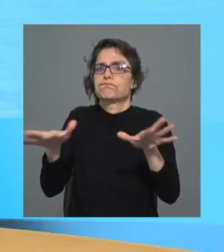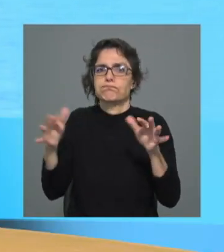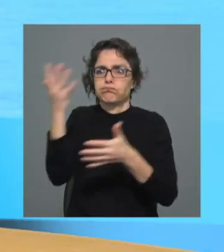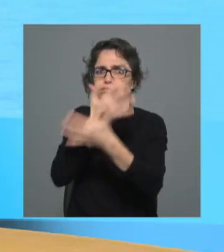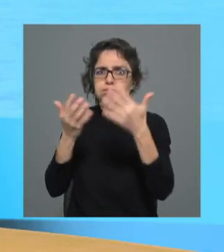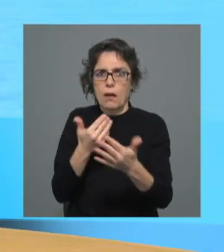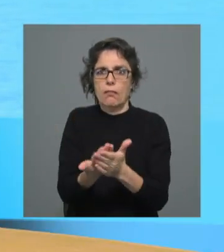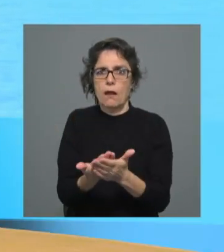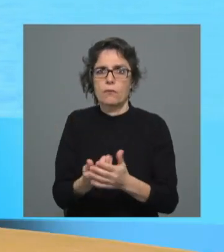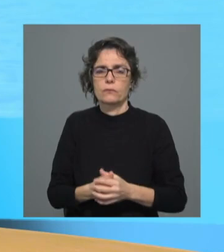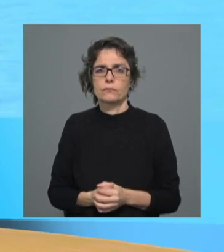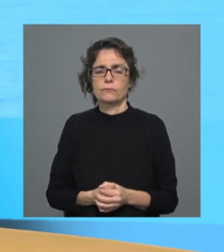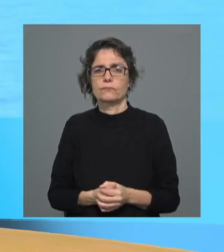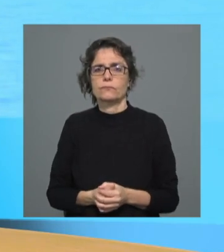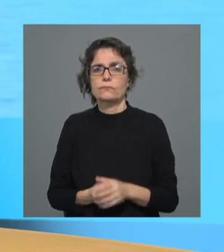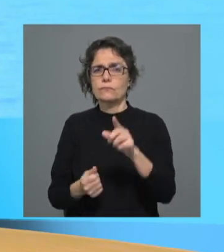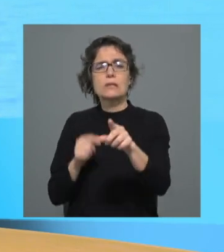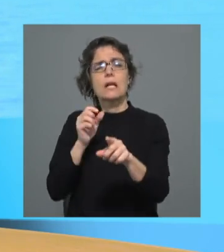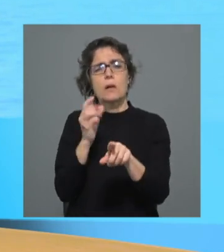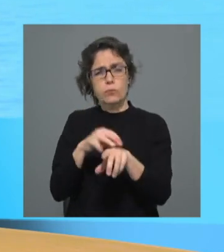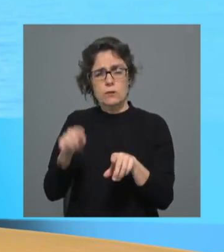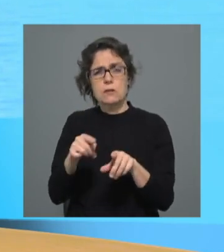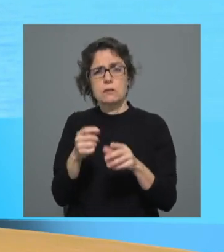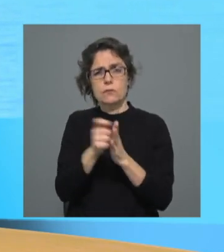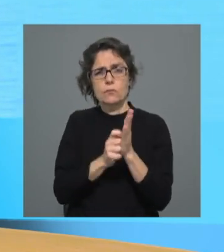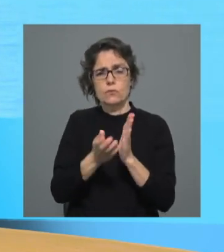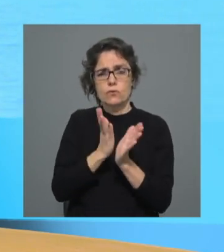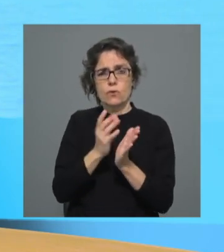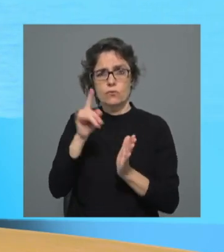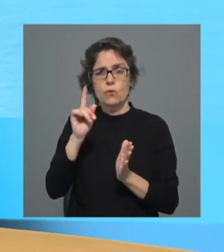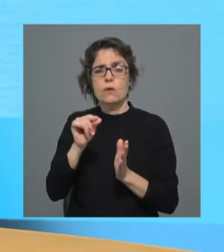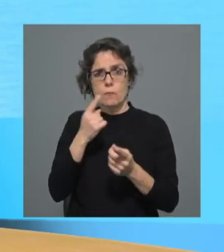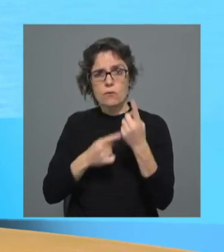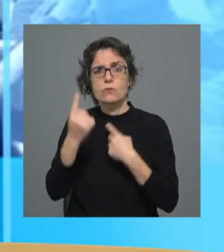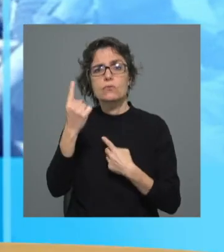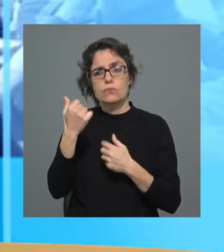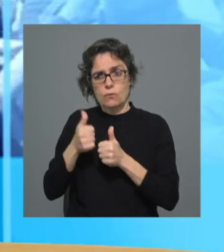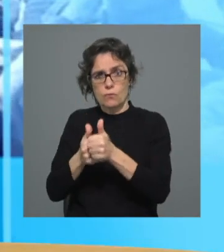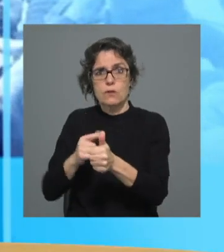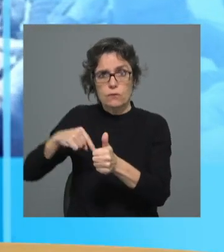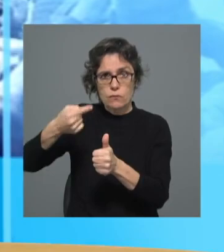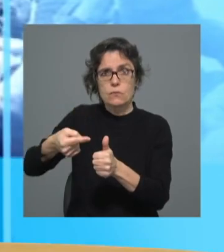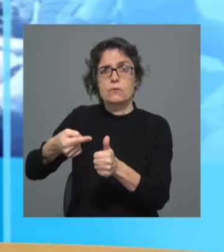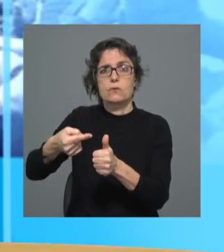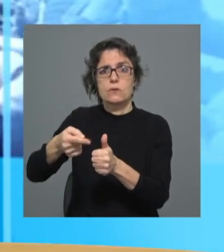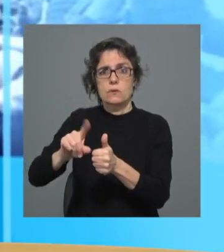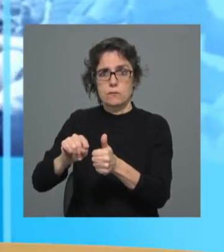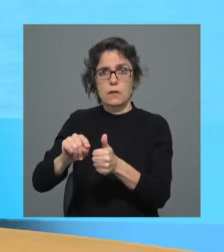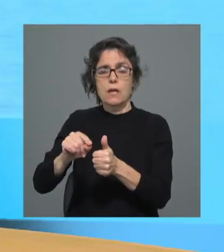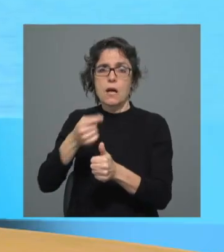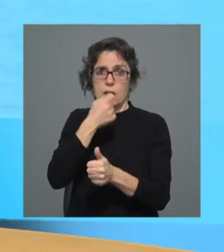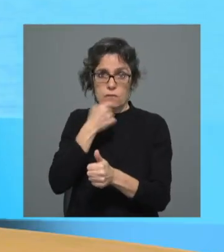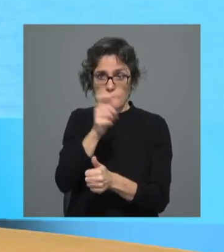não se centram apenas nestas questões, sim, falam também da questão da denúncia, do acompanhamento que se deve fazer às